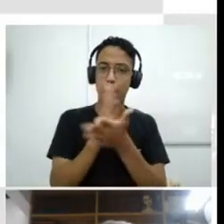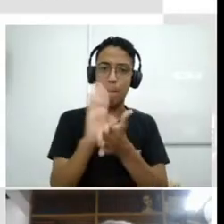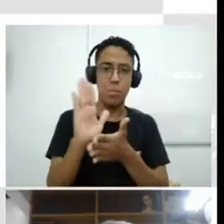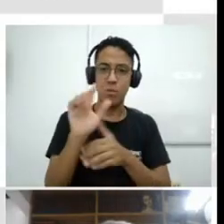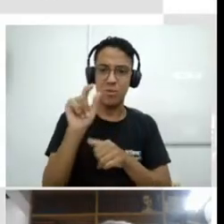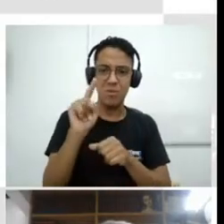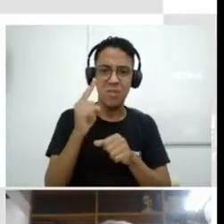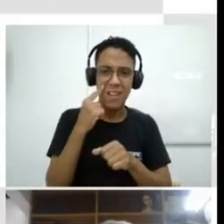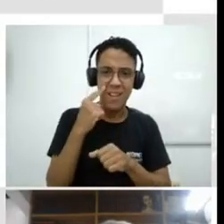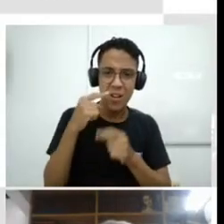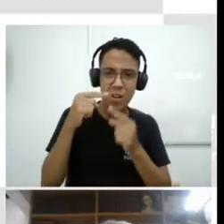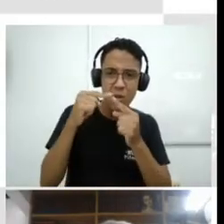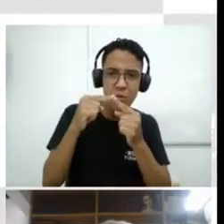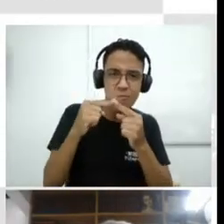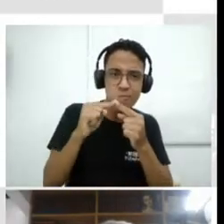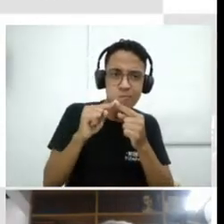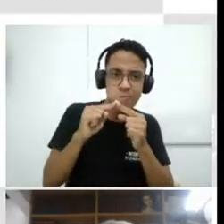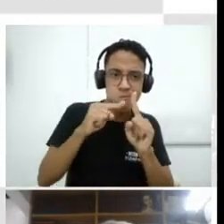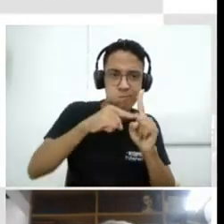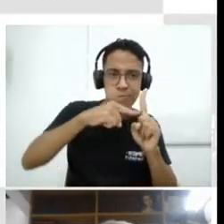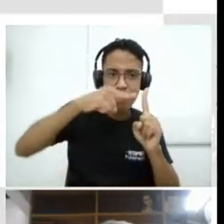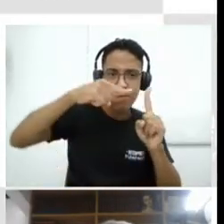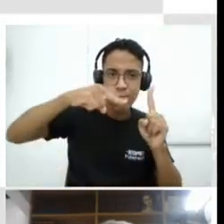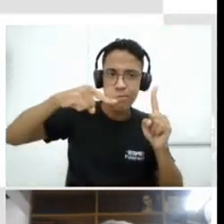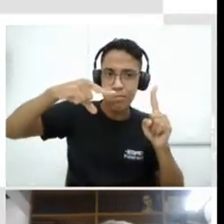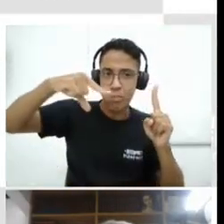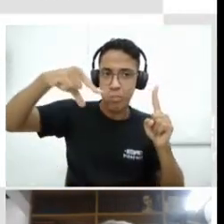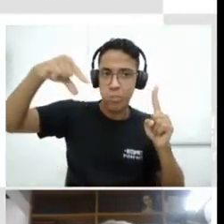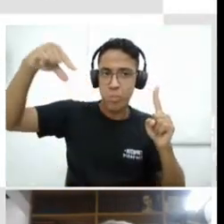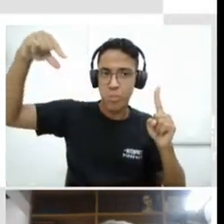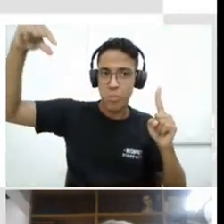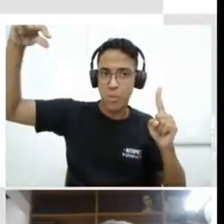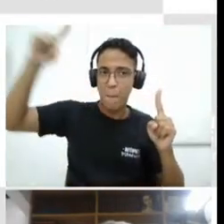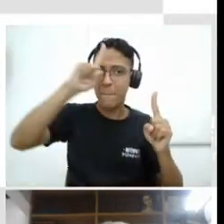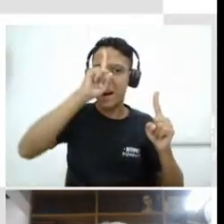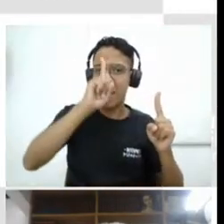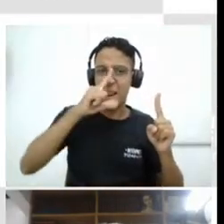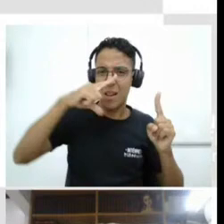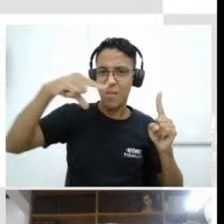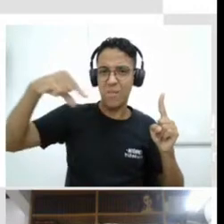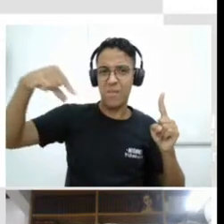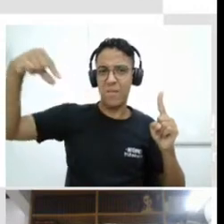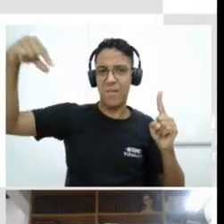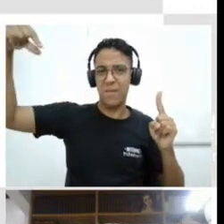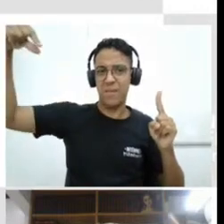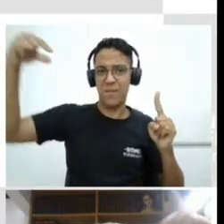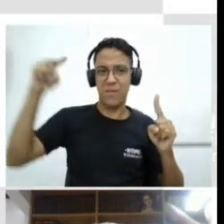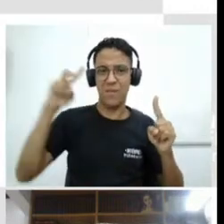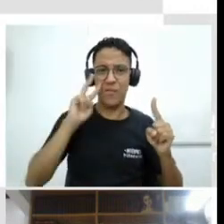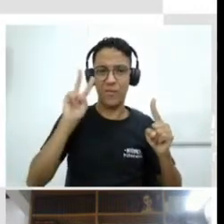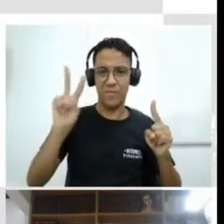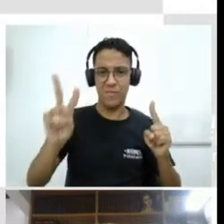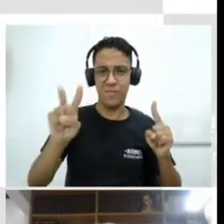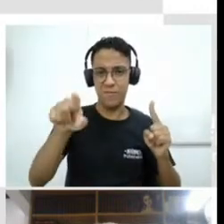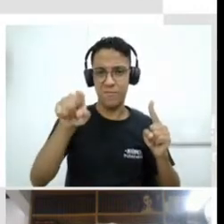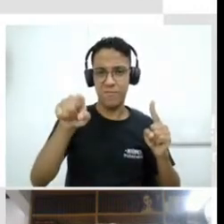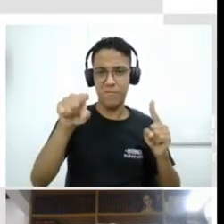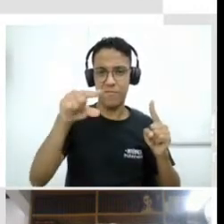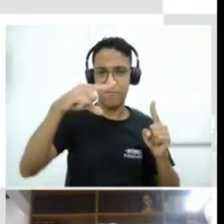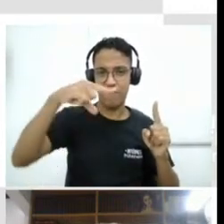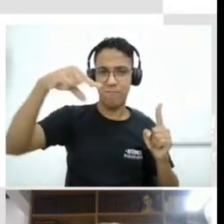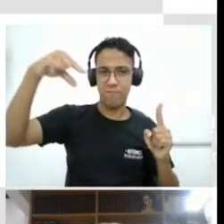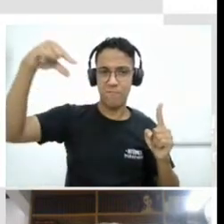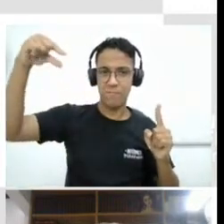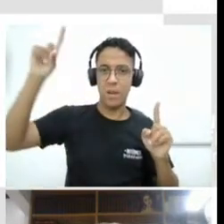Nós entramos nesse cone aqui, ó. Esse cone é essa faixa de